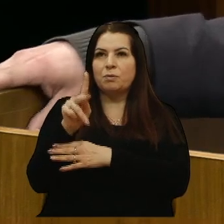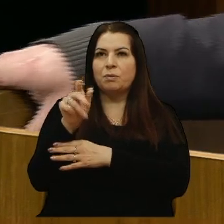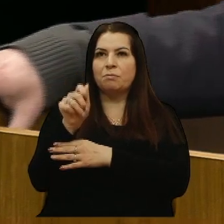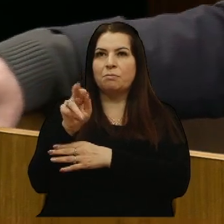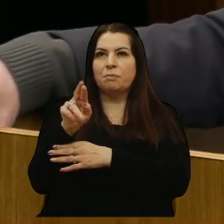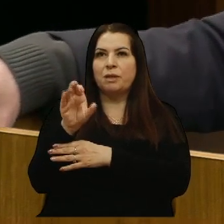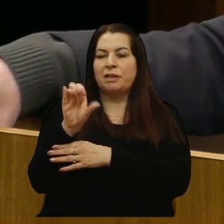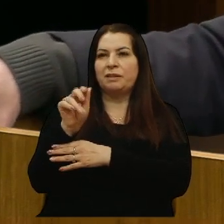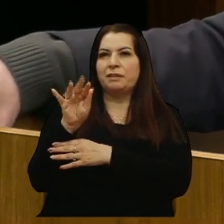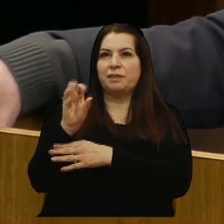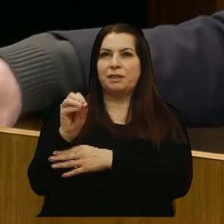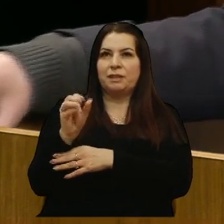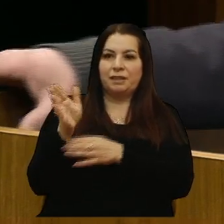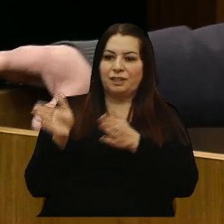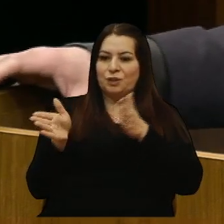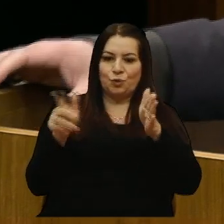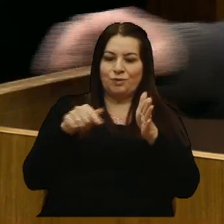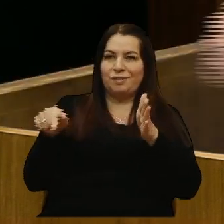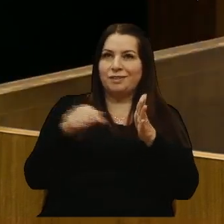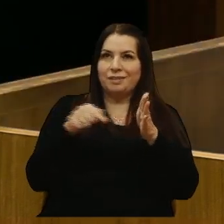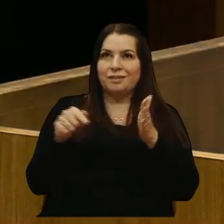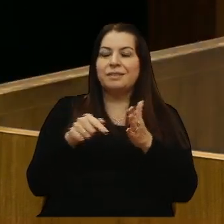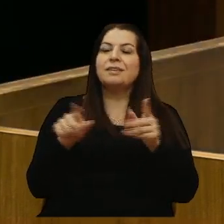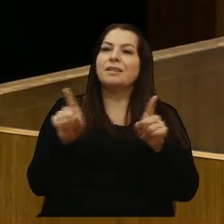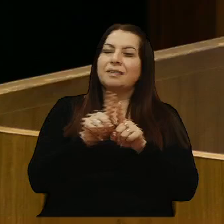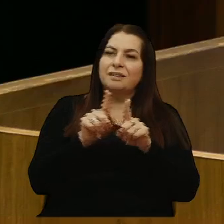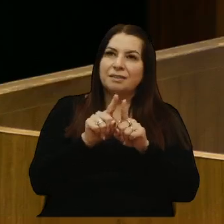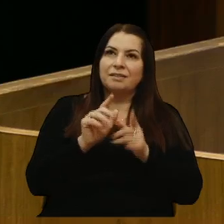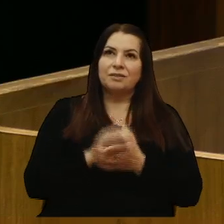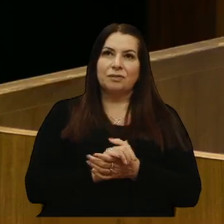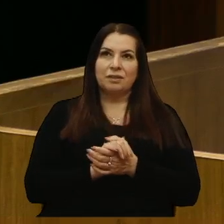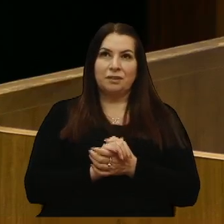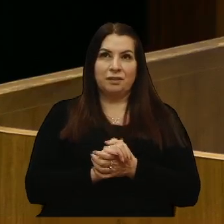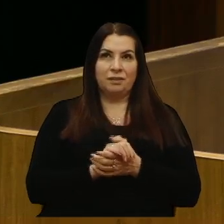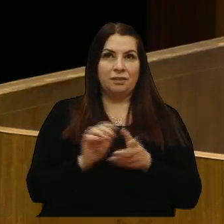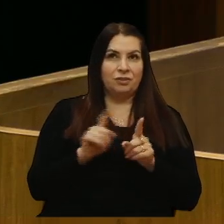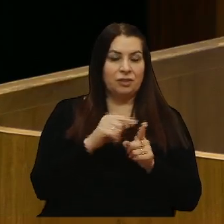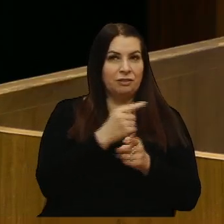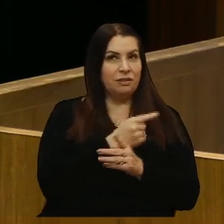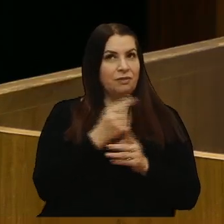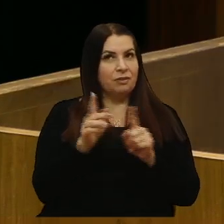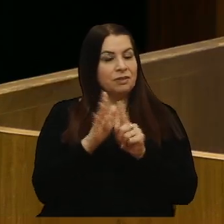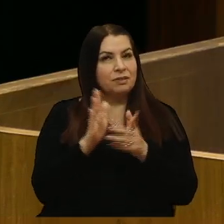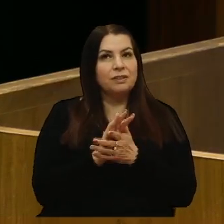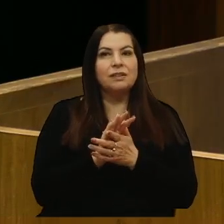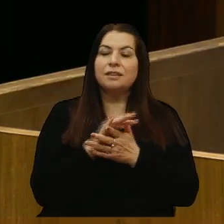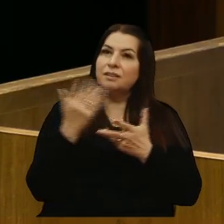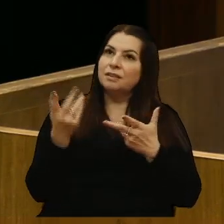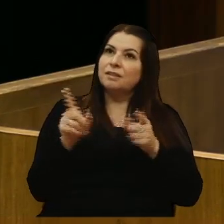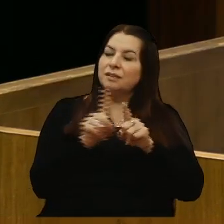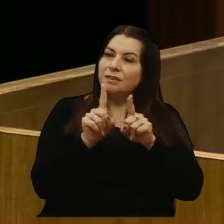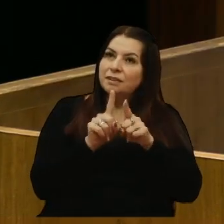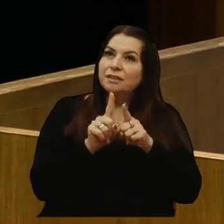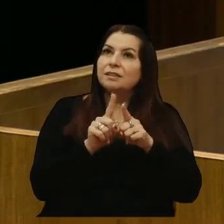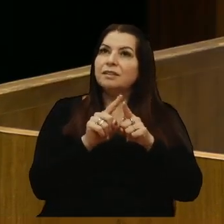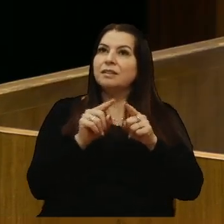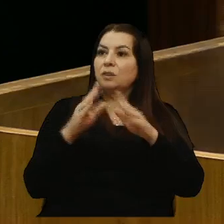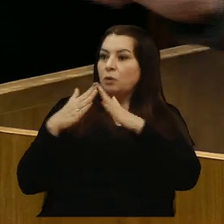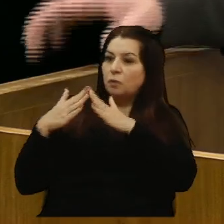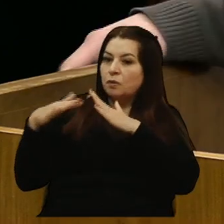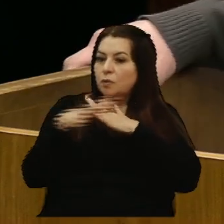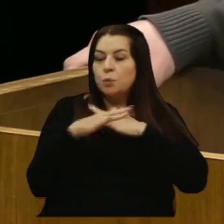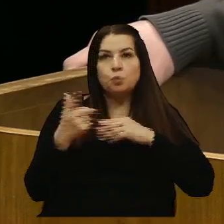Aparecida Frigeri. Então, também, antes ali tinha embargos, né, que os moradores não